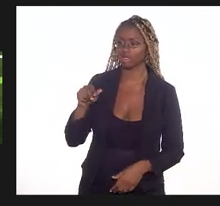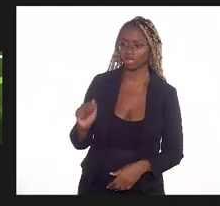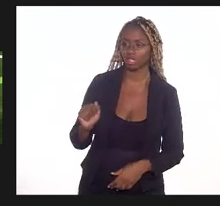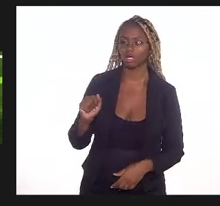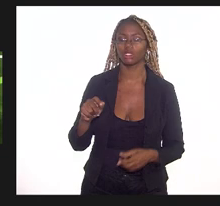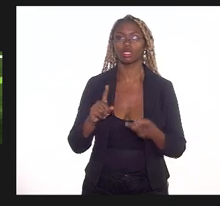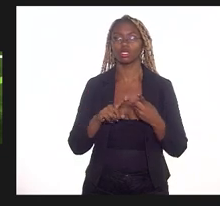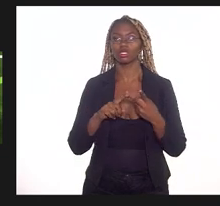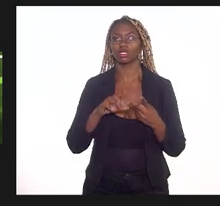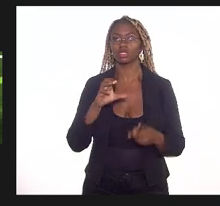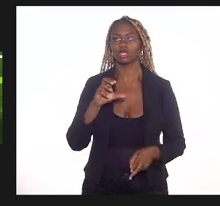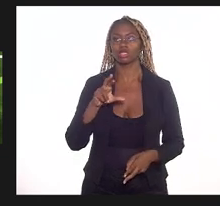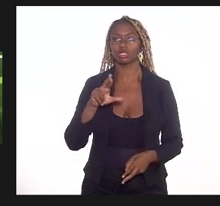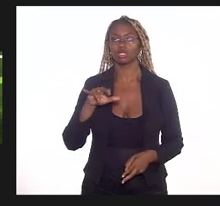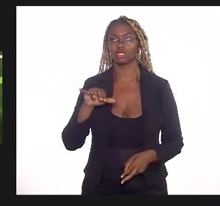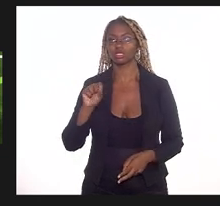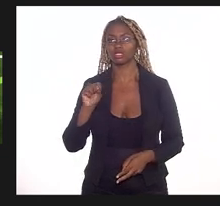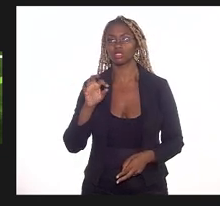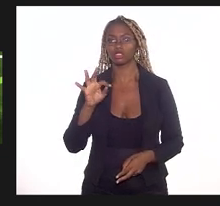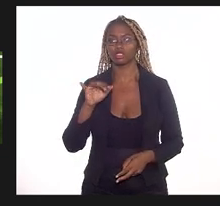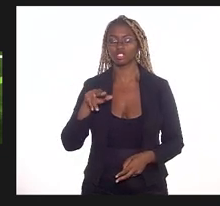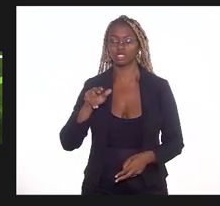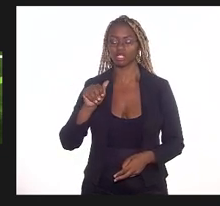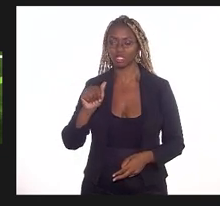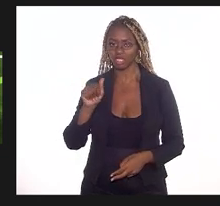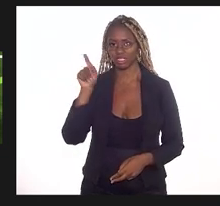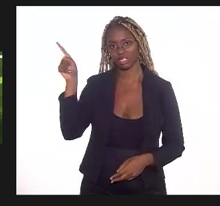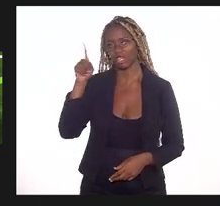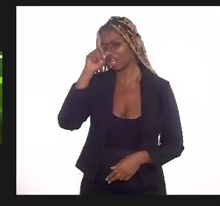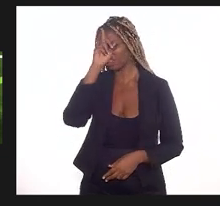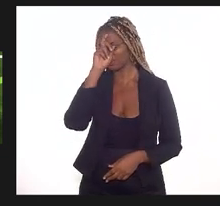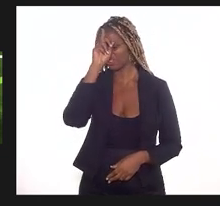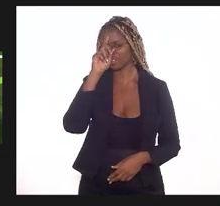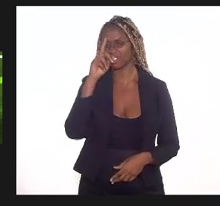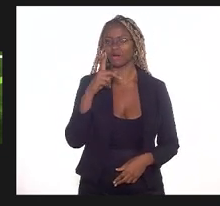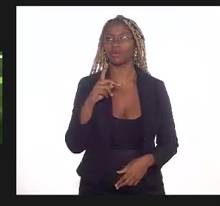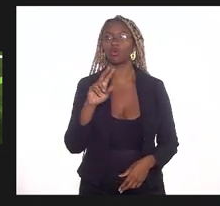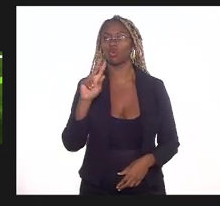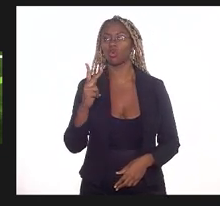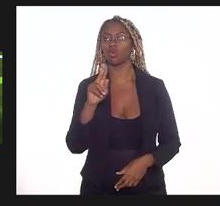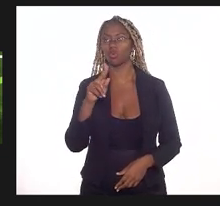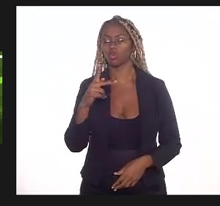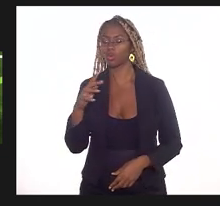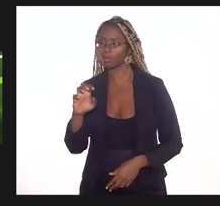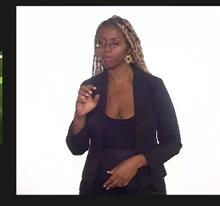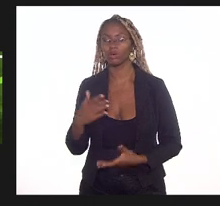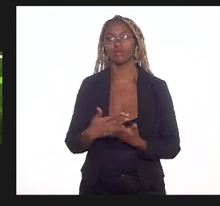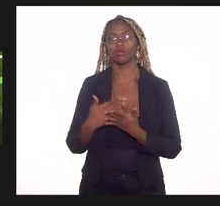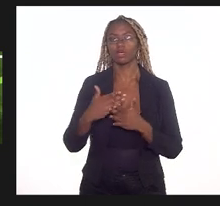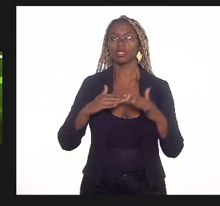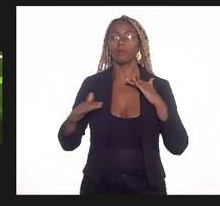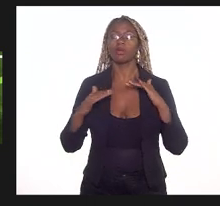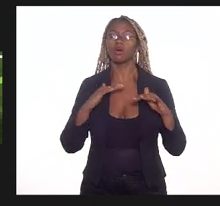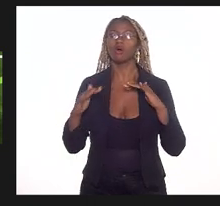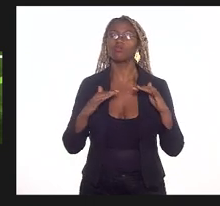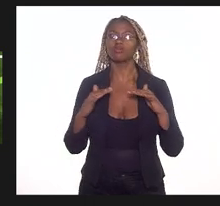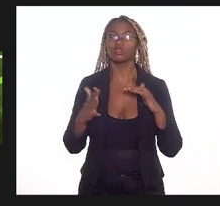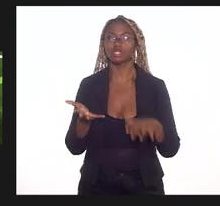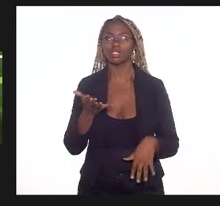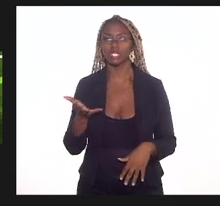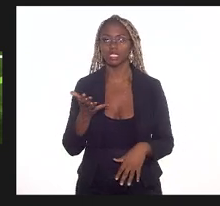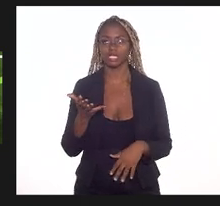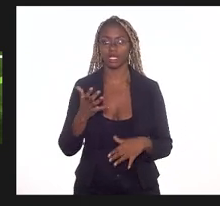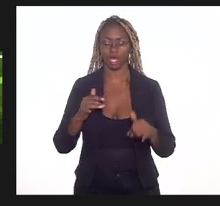com a Cristiana do Hospital Pedro Ernesto, a gente inicia um movimento, né, que visava dar um mínimo